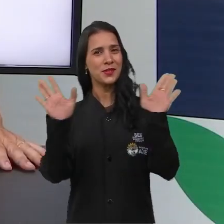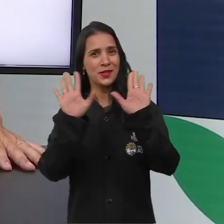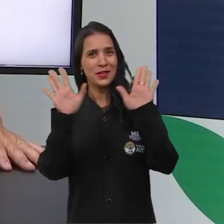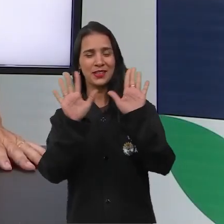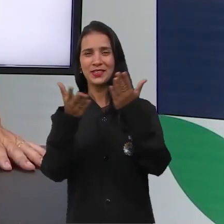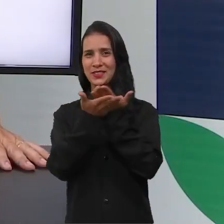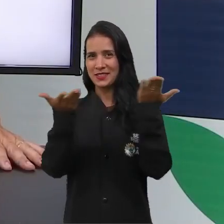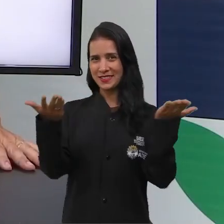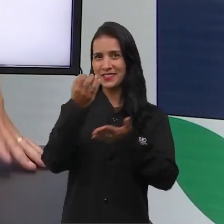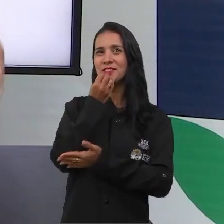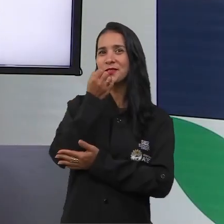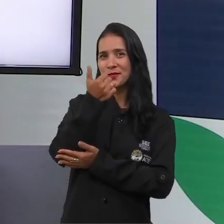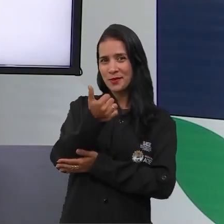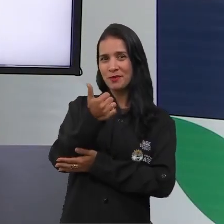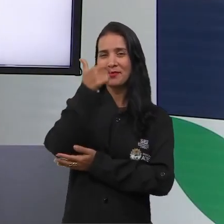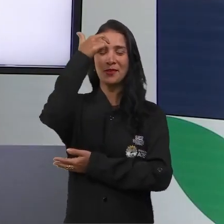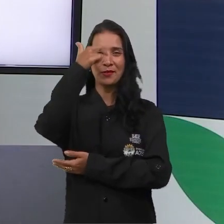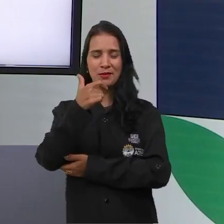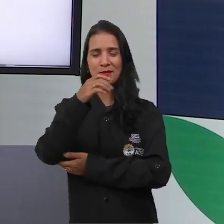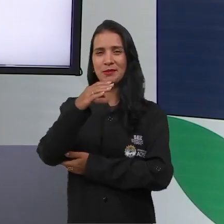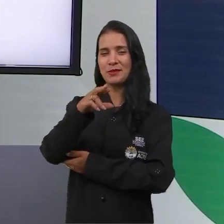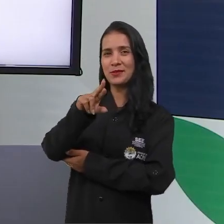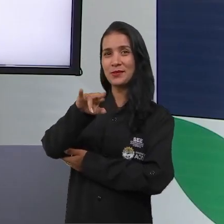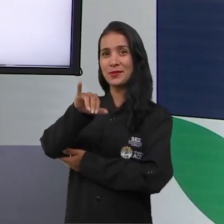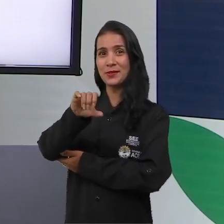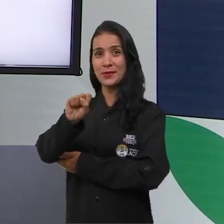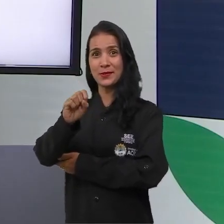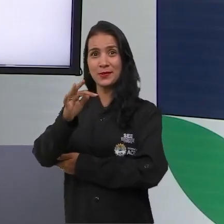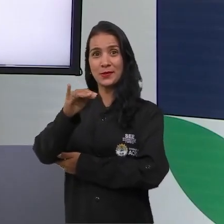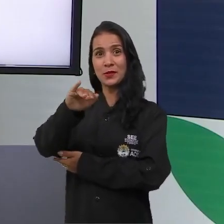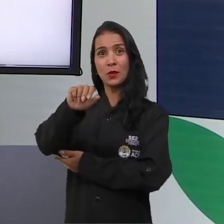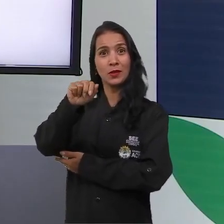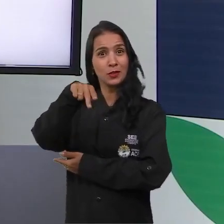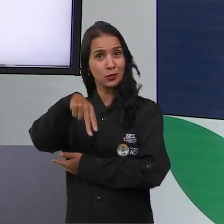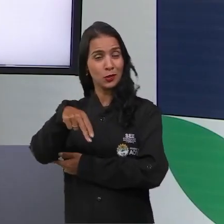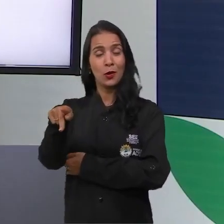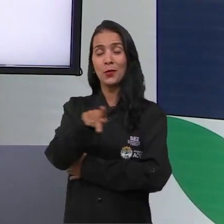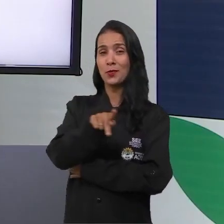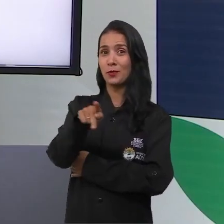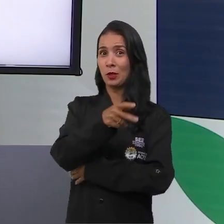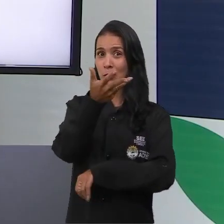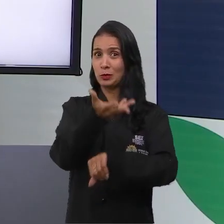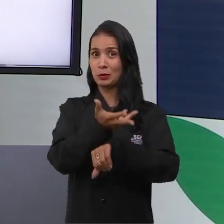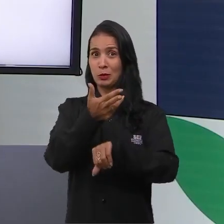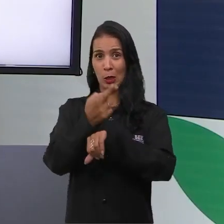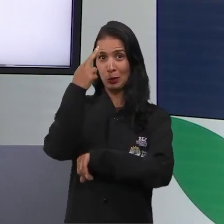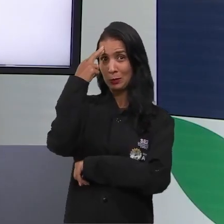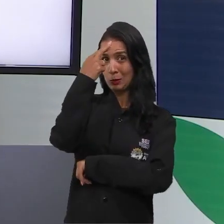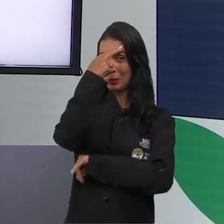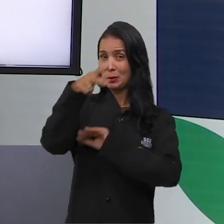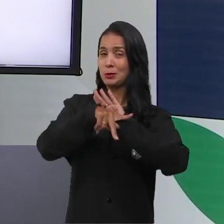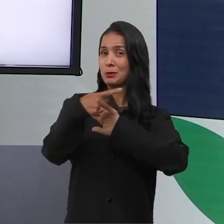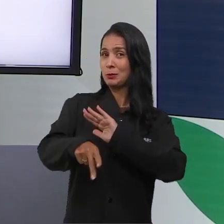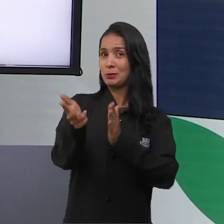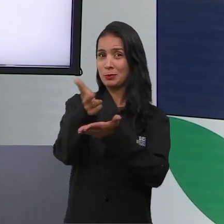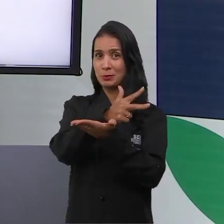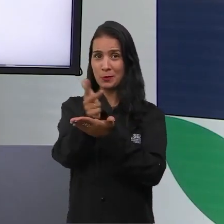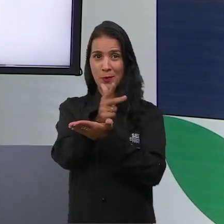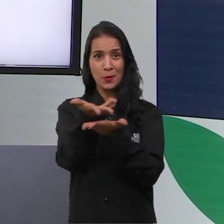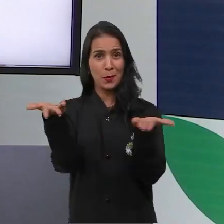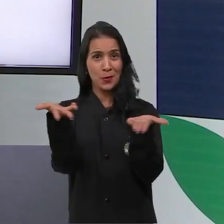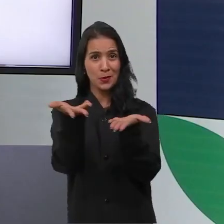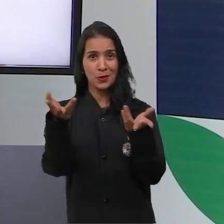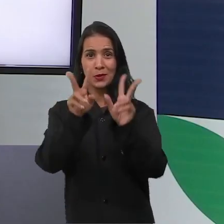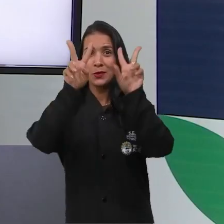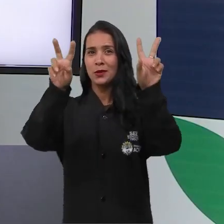Oi, alunos, tudo bem? Aqui é o professor Cristiano Souza, de História, do SEMEAC, e eu trago para vocês